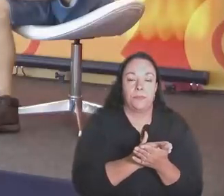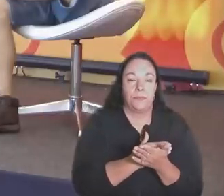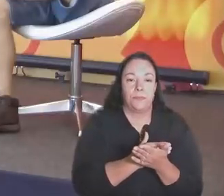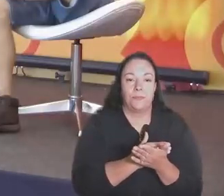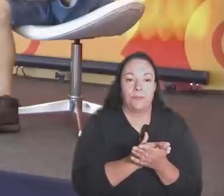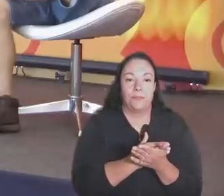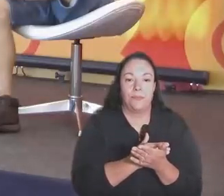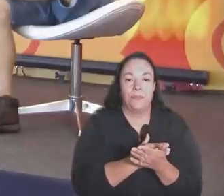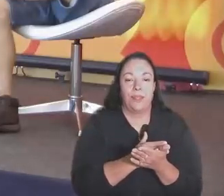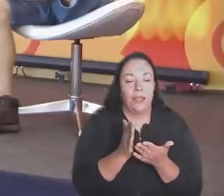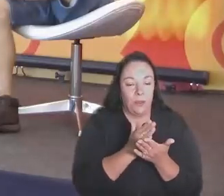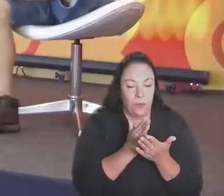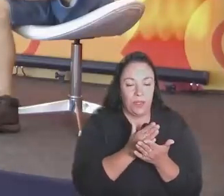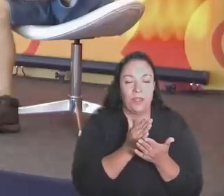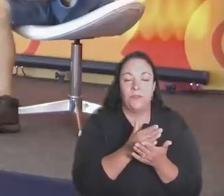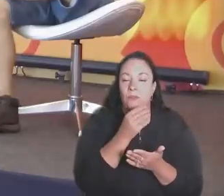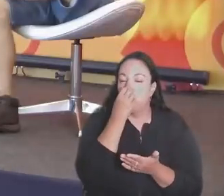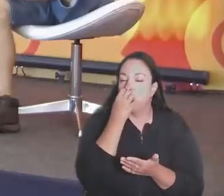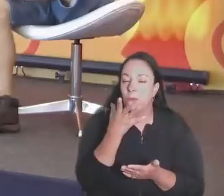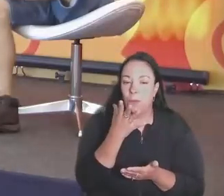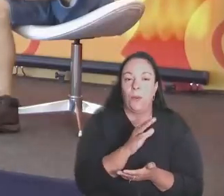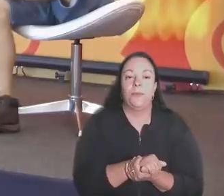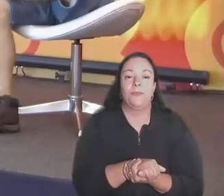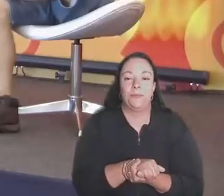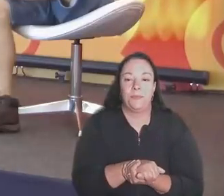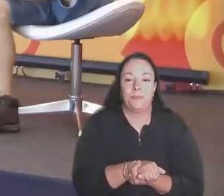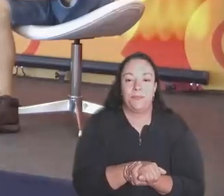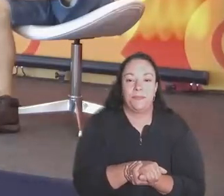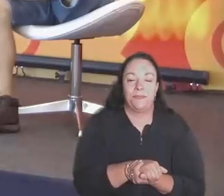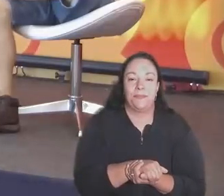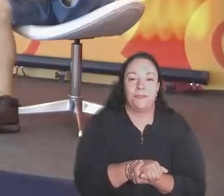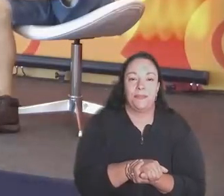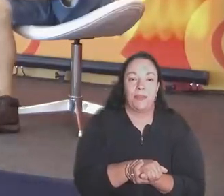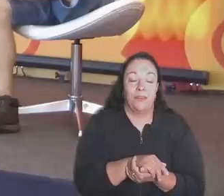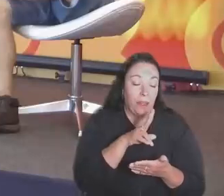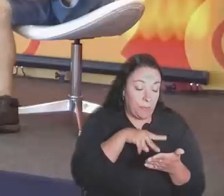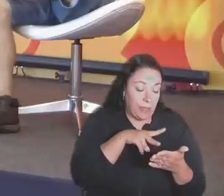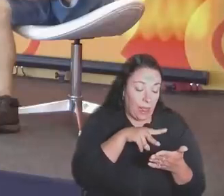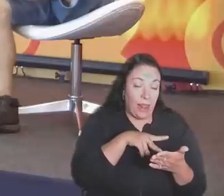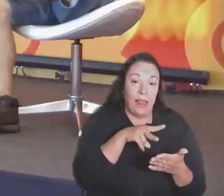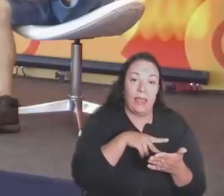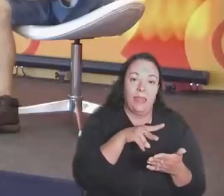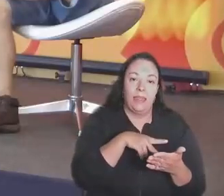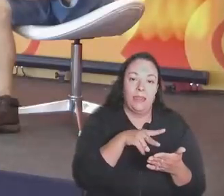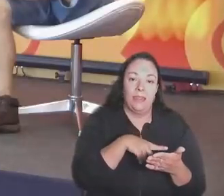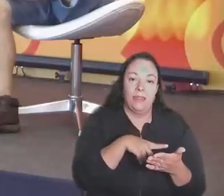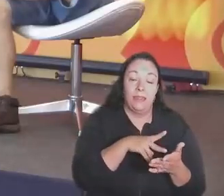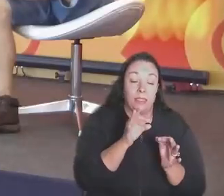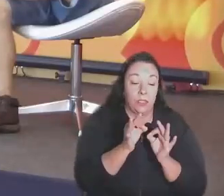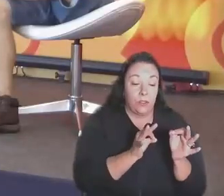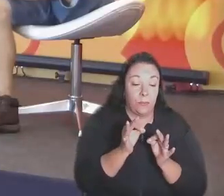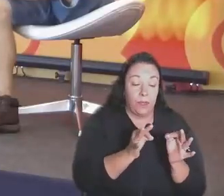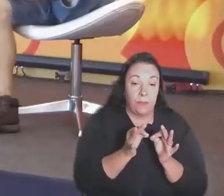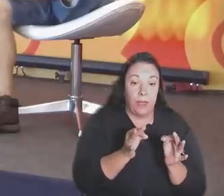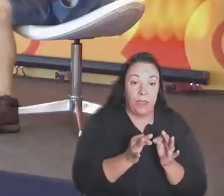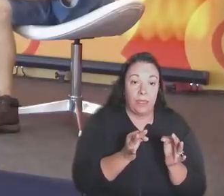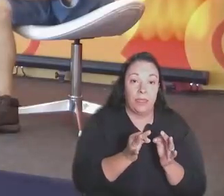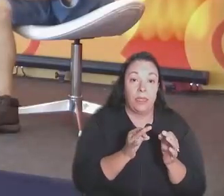não, mas o livro ficou muito, muito bacana, né? Então, vale a pena ler. Eu já estou preparando o volume